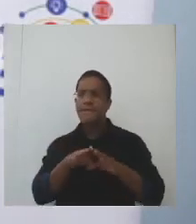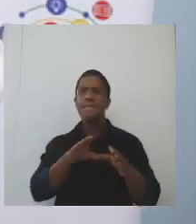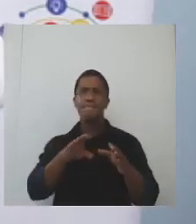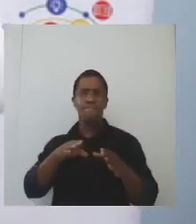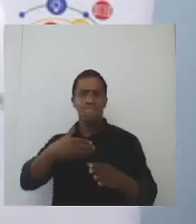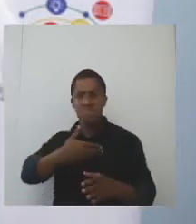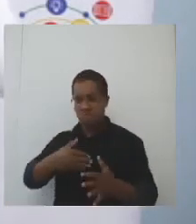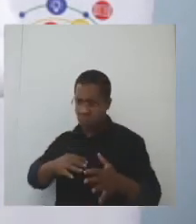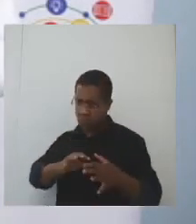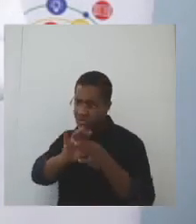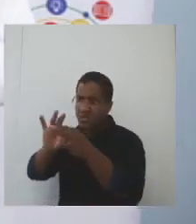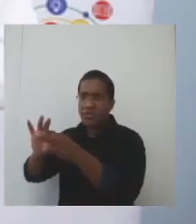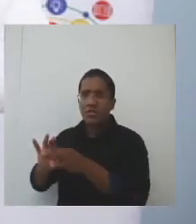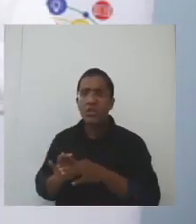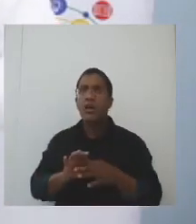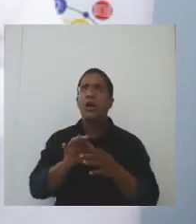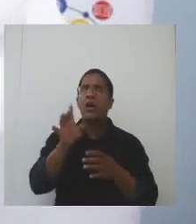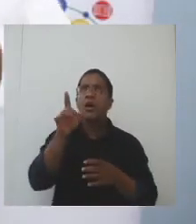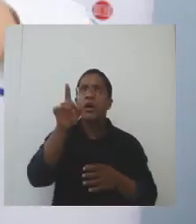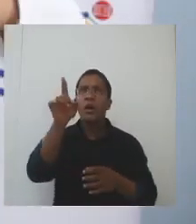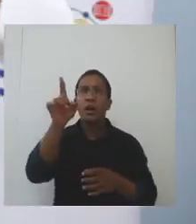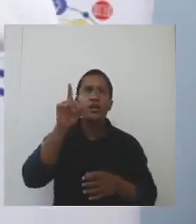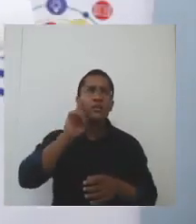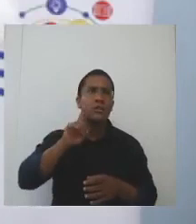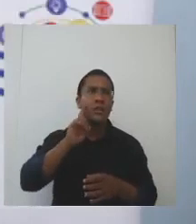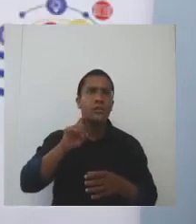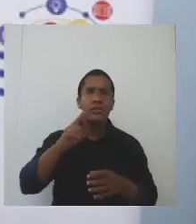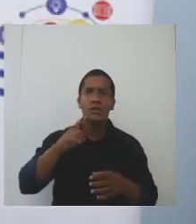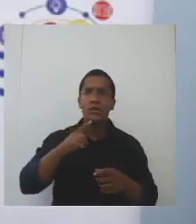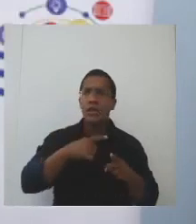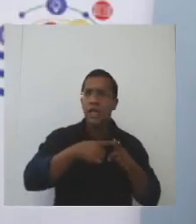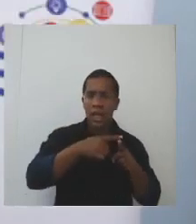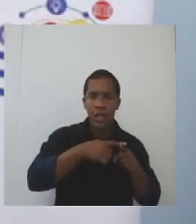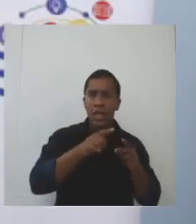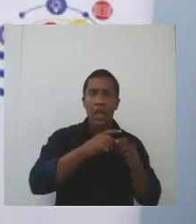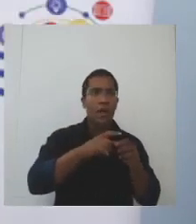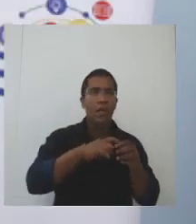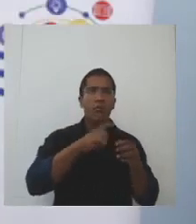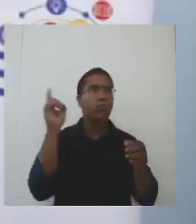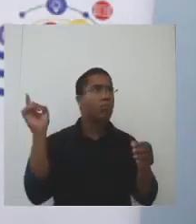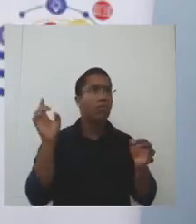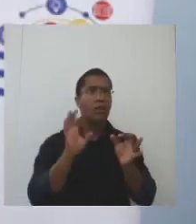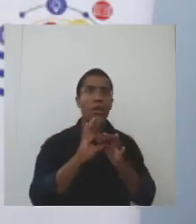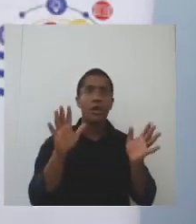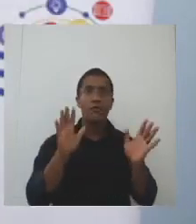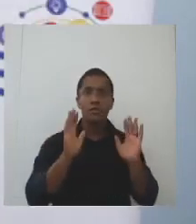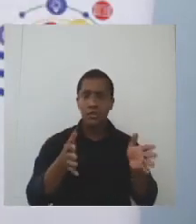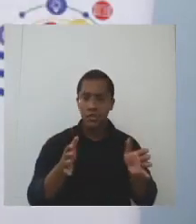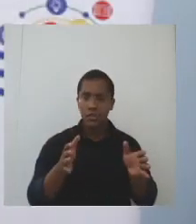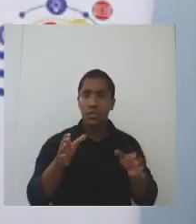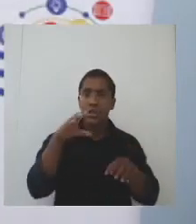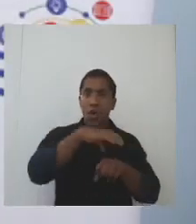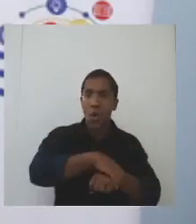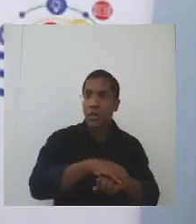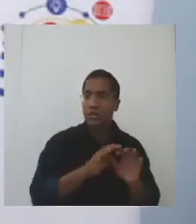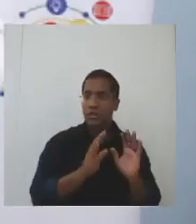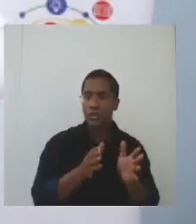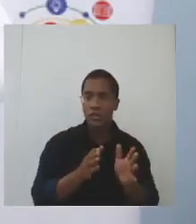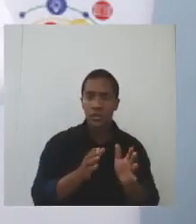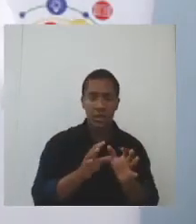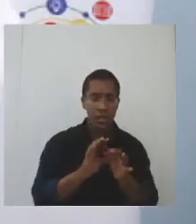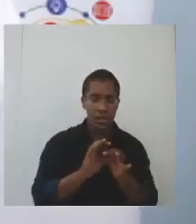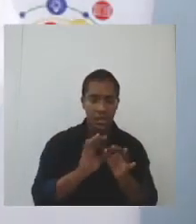tomando conhecimento que os Estados Unidos já tinham se libertado do domínio da Inglaterra, já tinha uma colônia, conseguido se tornar um país